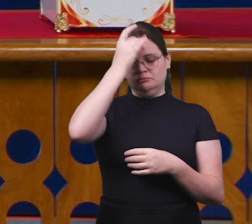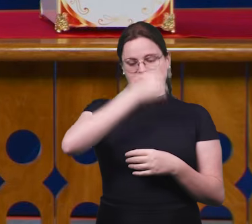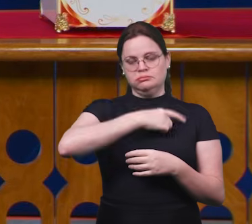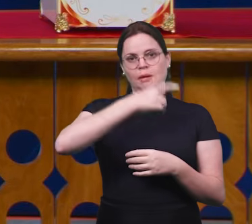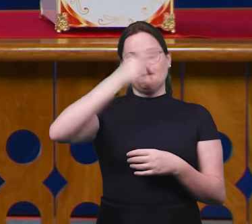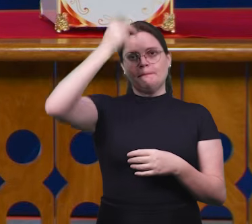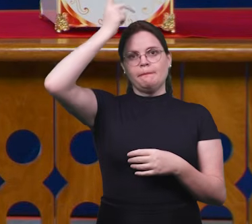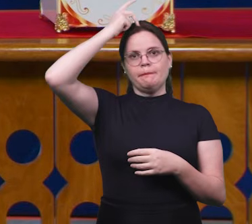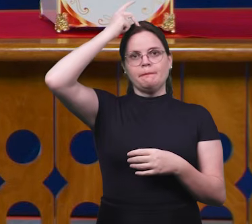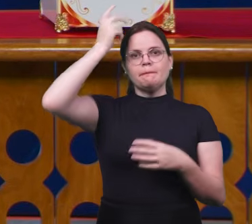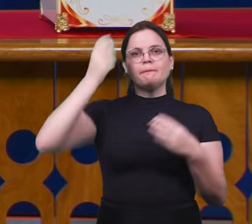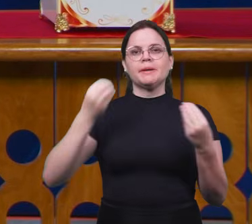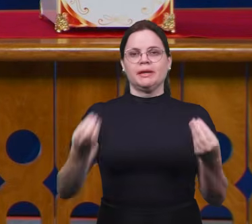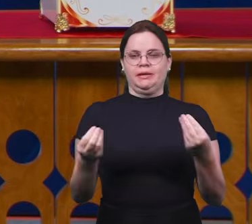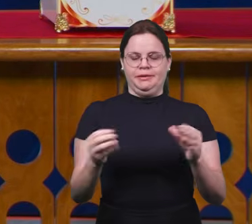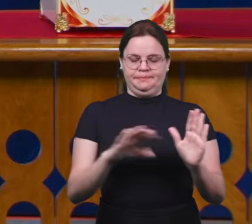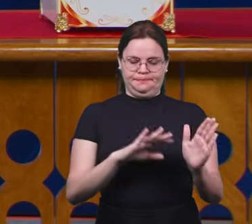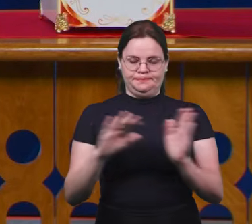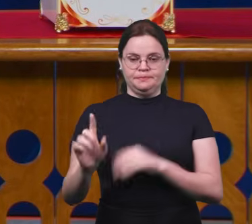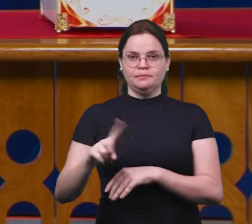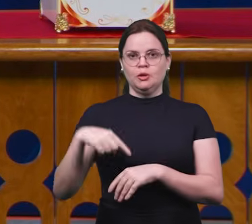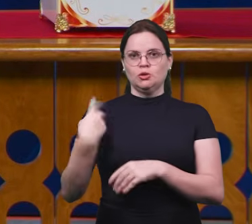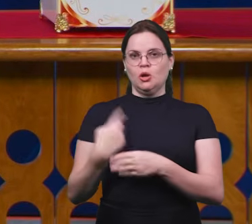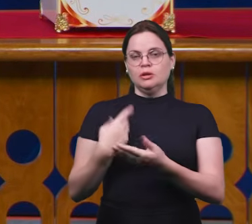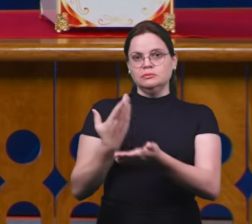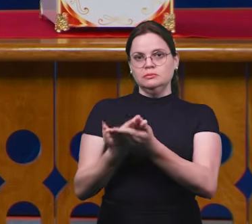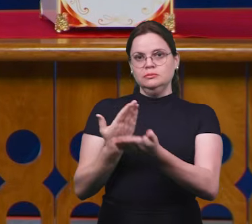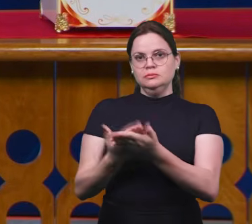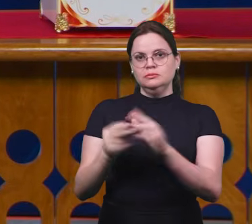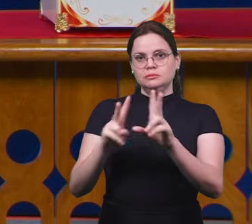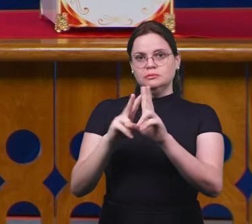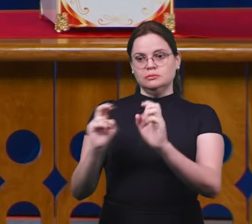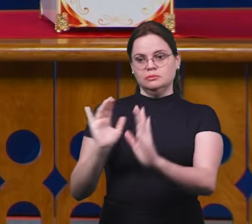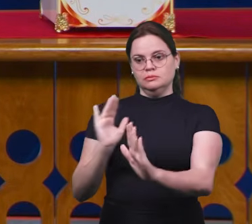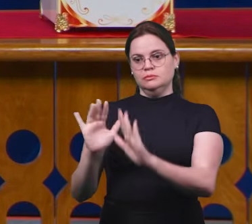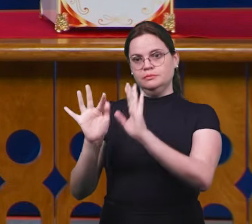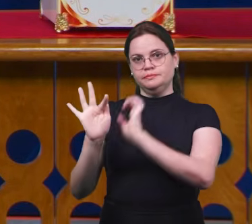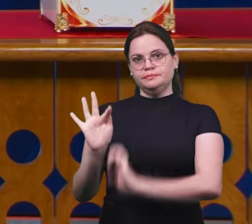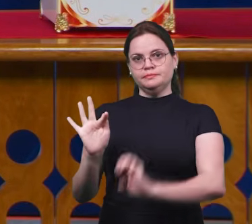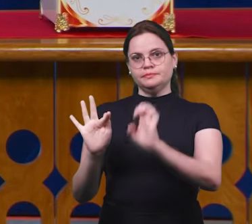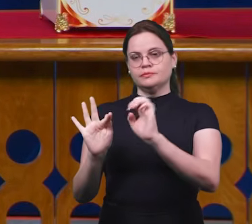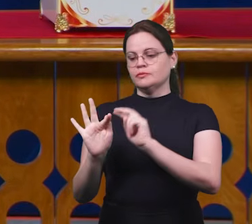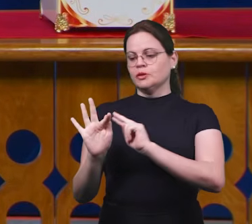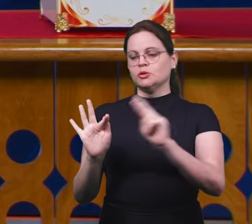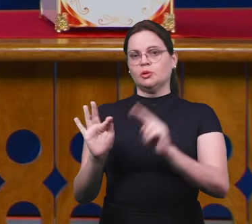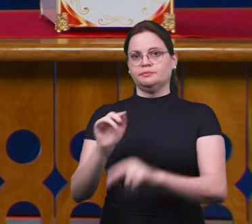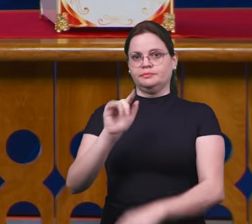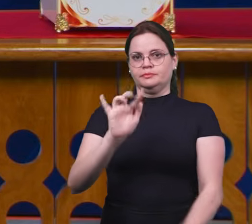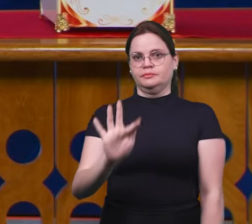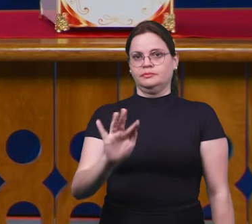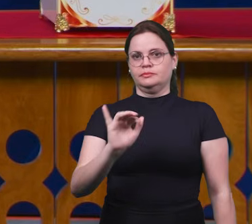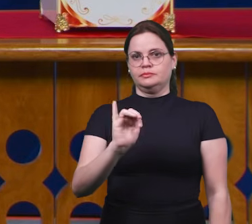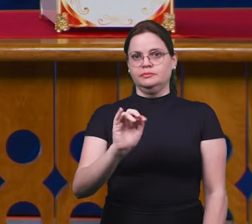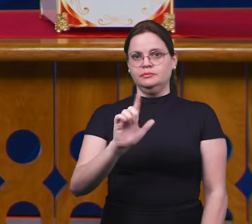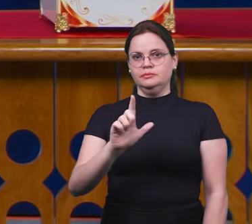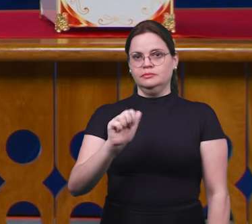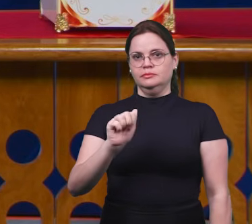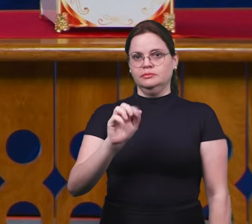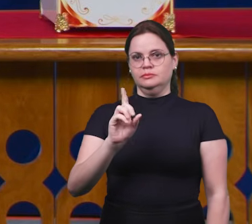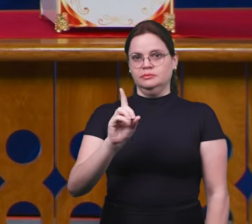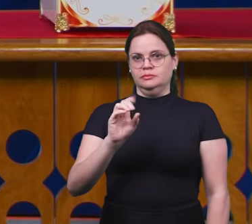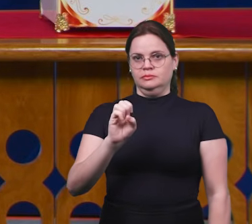quando estudamos a carta de Filadélfia, que ali houve um renovo sobre a igreja.